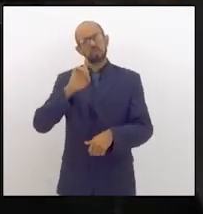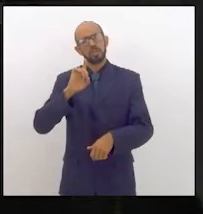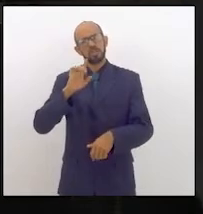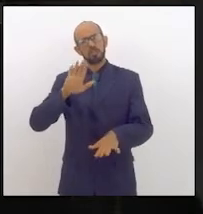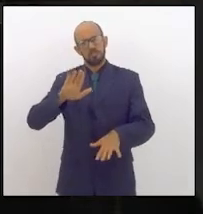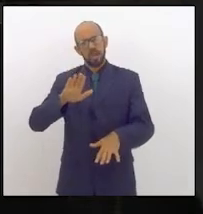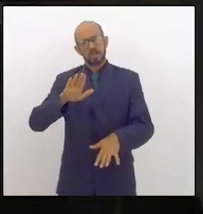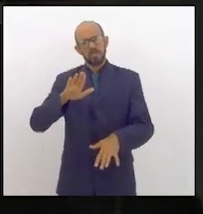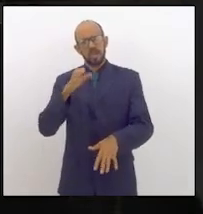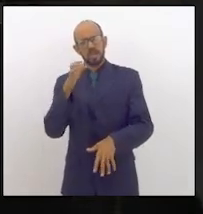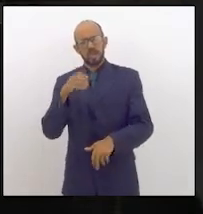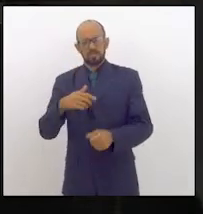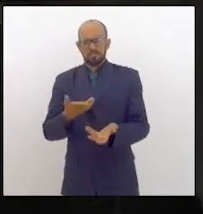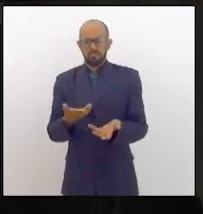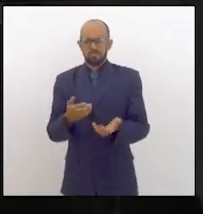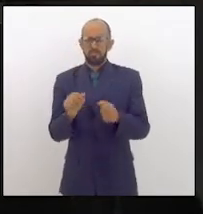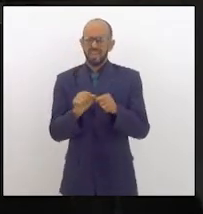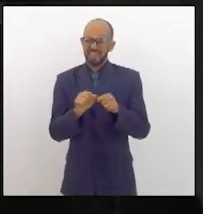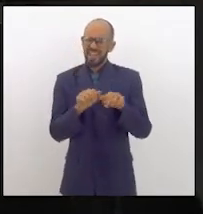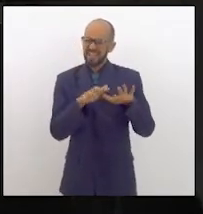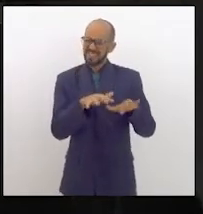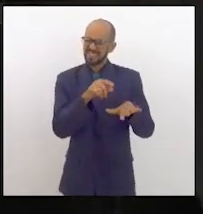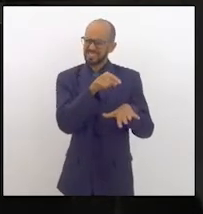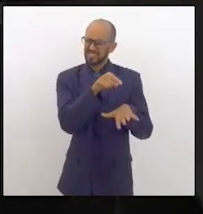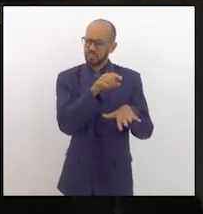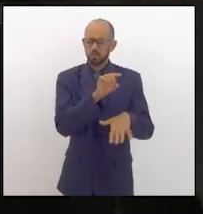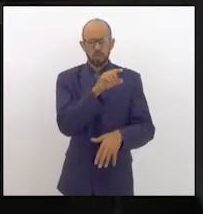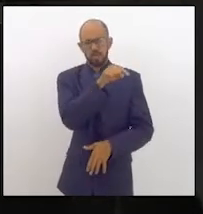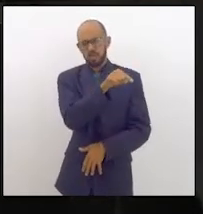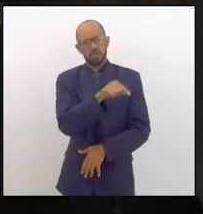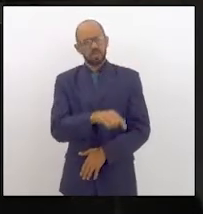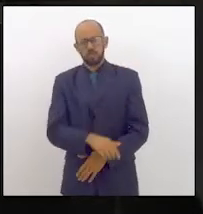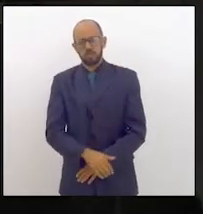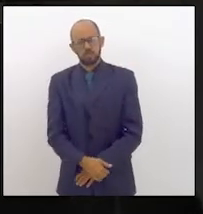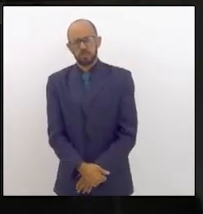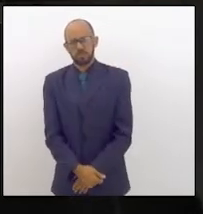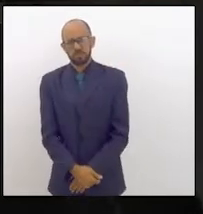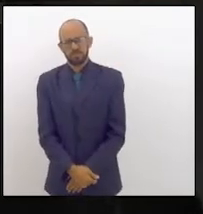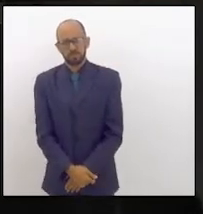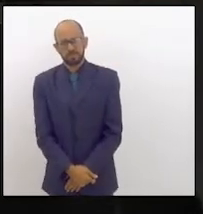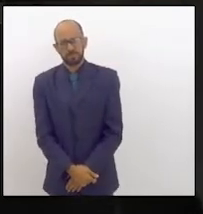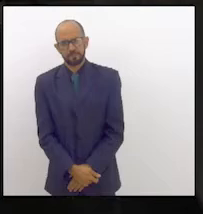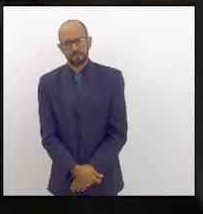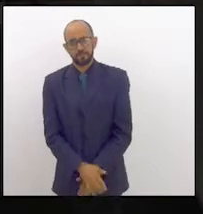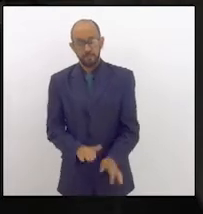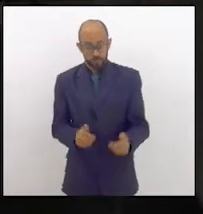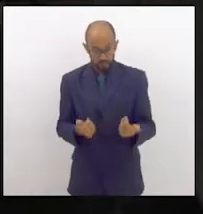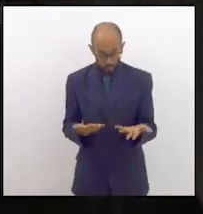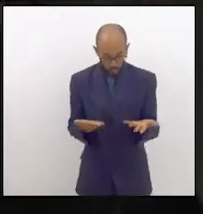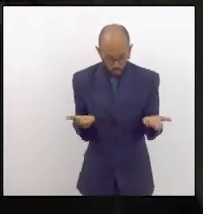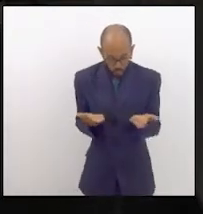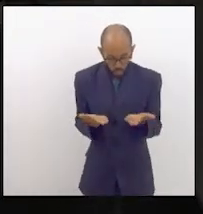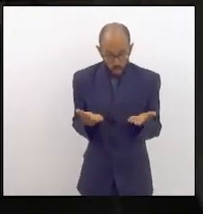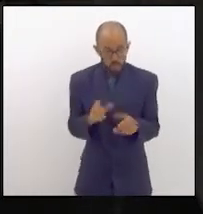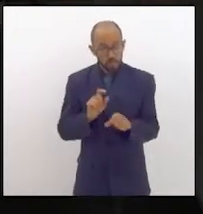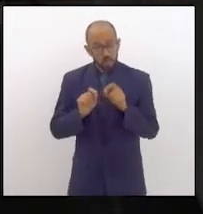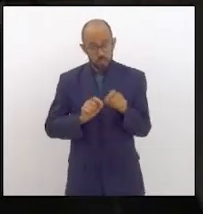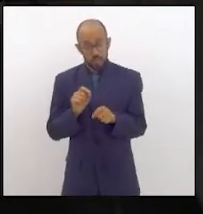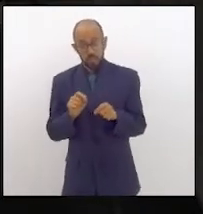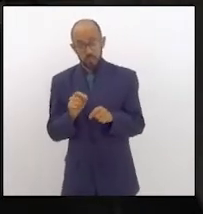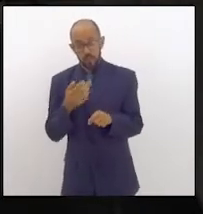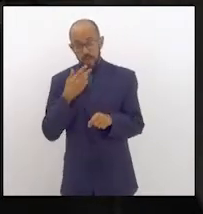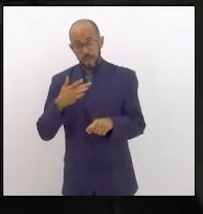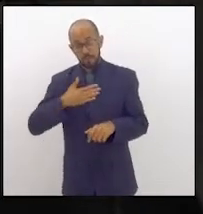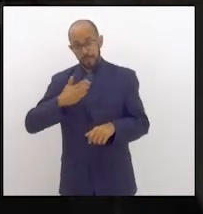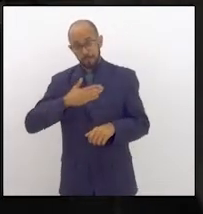é mas viajar na maionese como ele viajou só ele e agora falar para